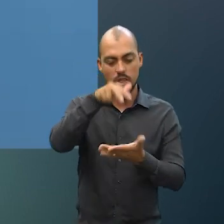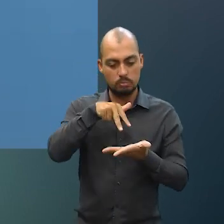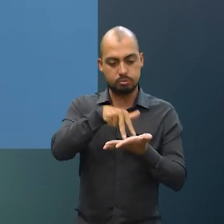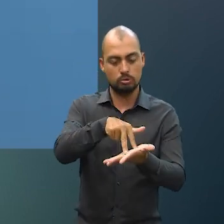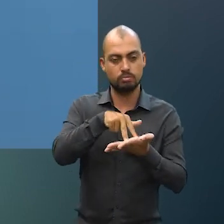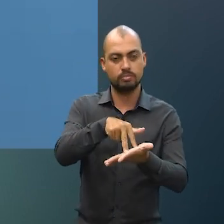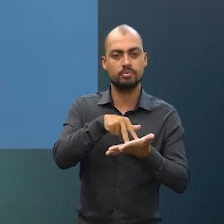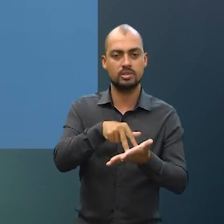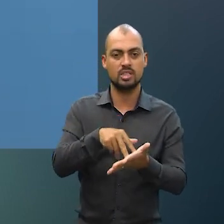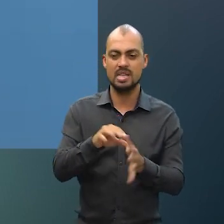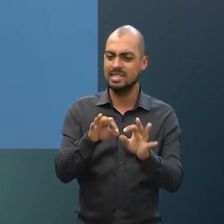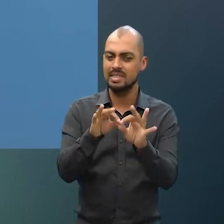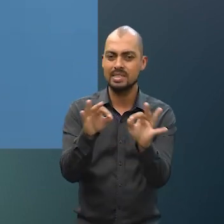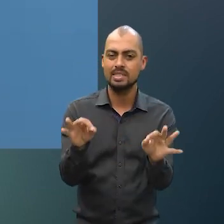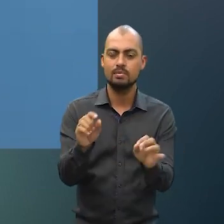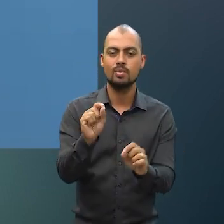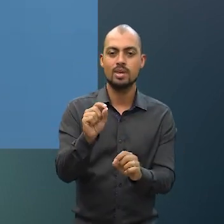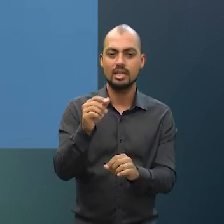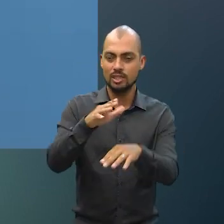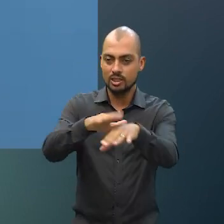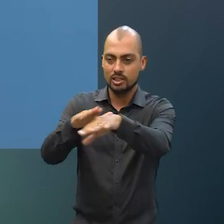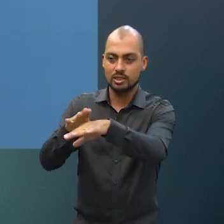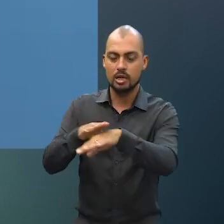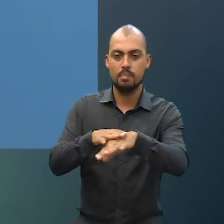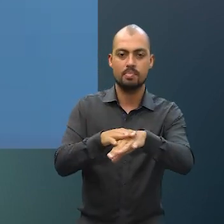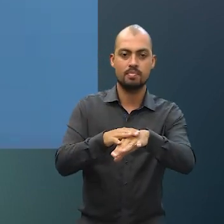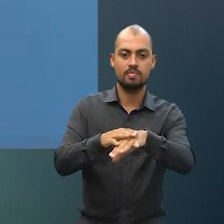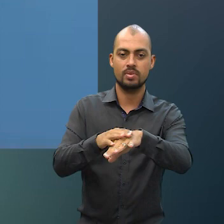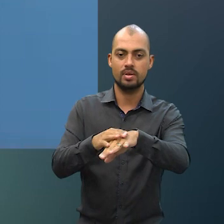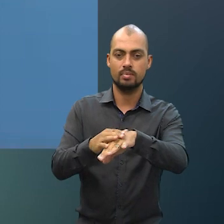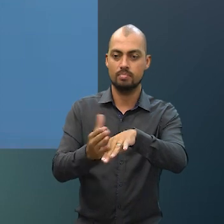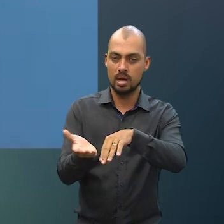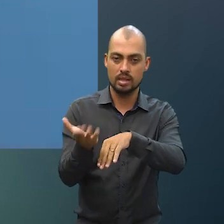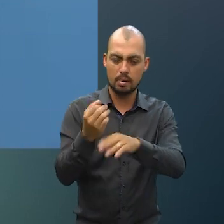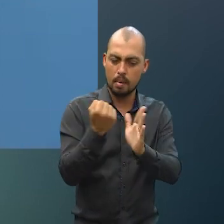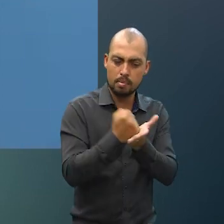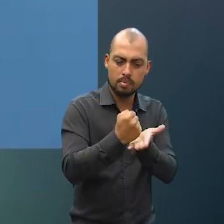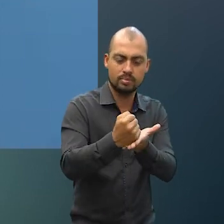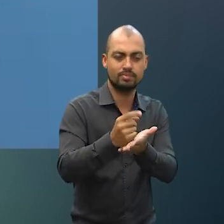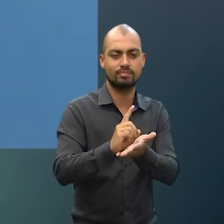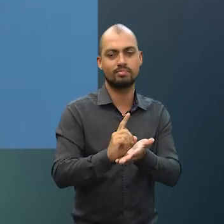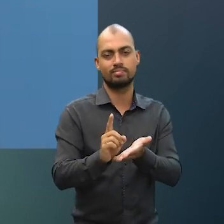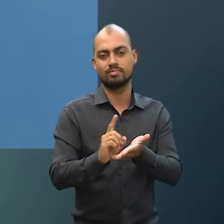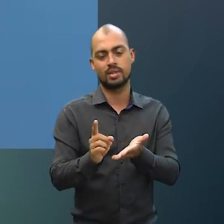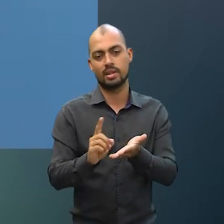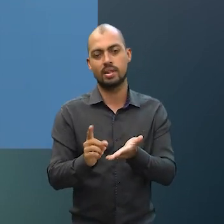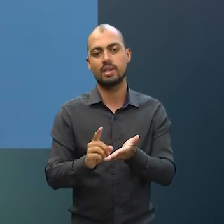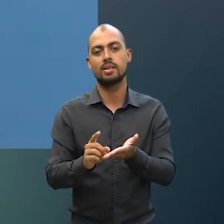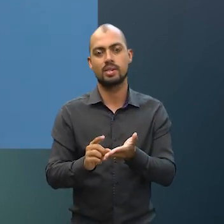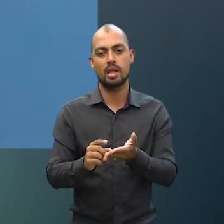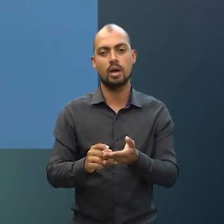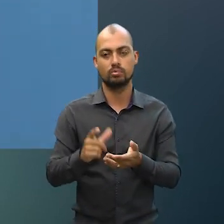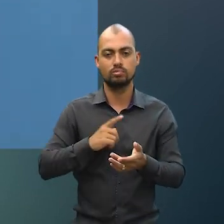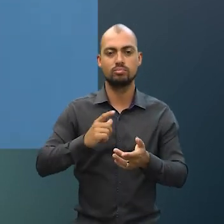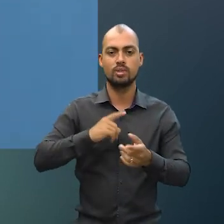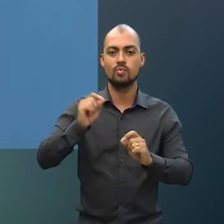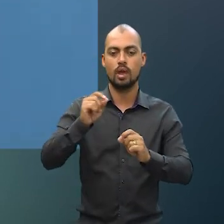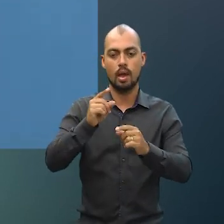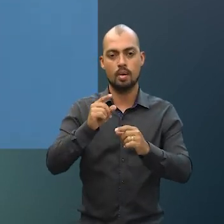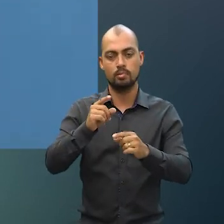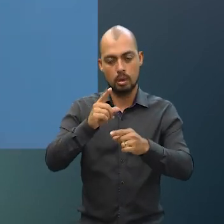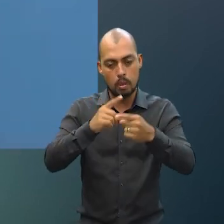foi só simplesmente trazer as pessoas de lá para cá, a gente já teve um considerável número